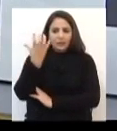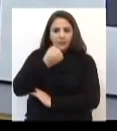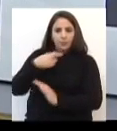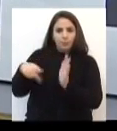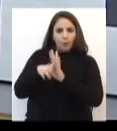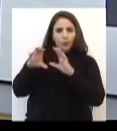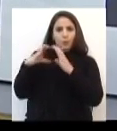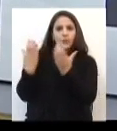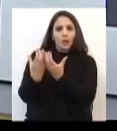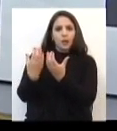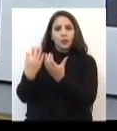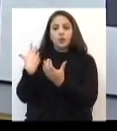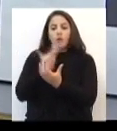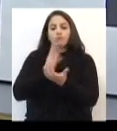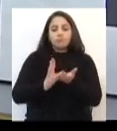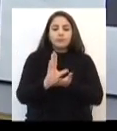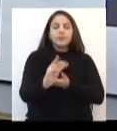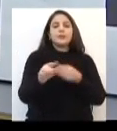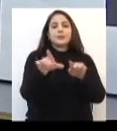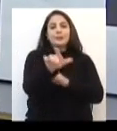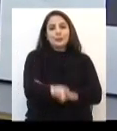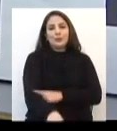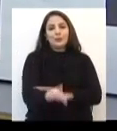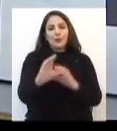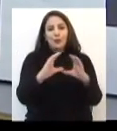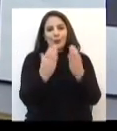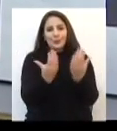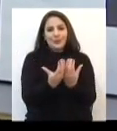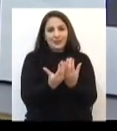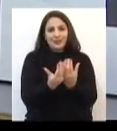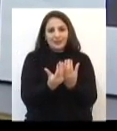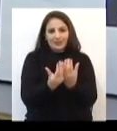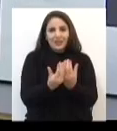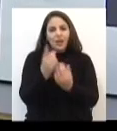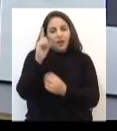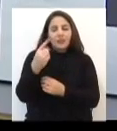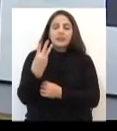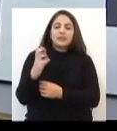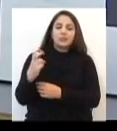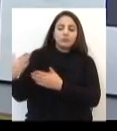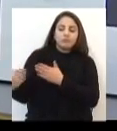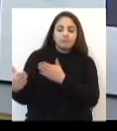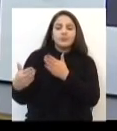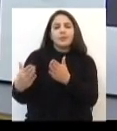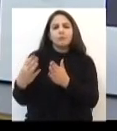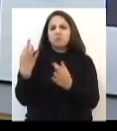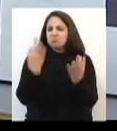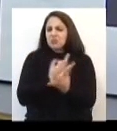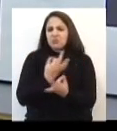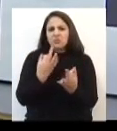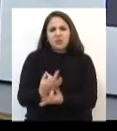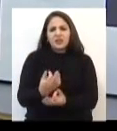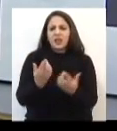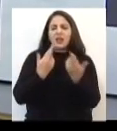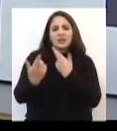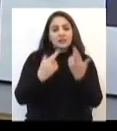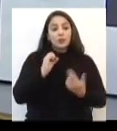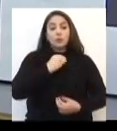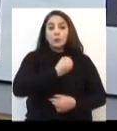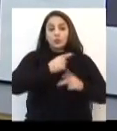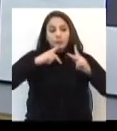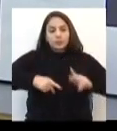na comunidade, a gente reinveste na comunidade. Então foram 35 anos realmente de uma trajetória fantástica em relação às fontes, ao número